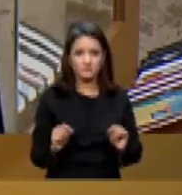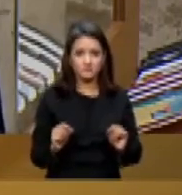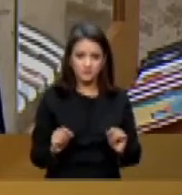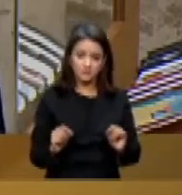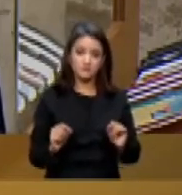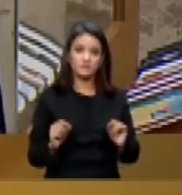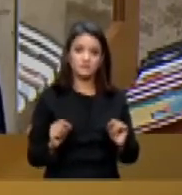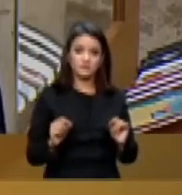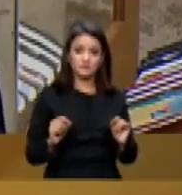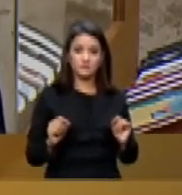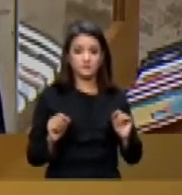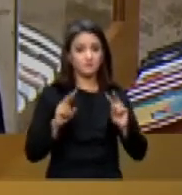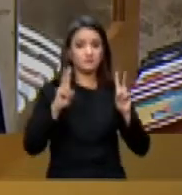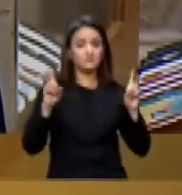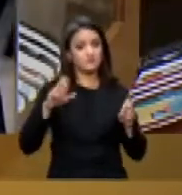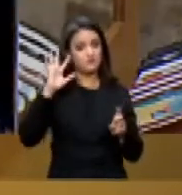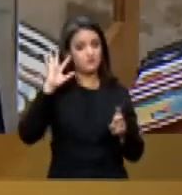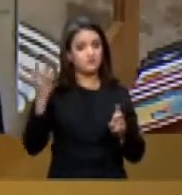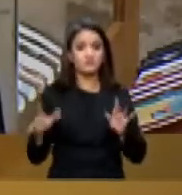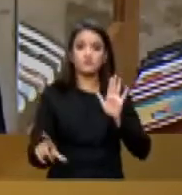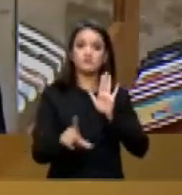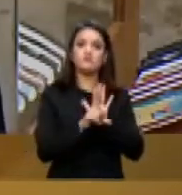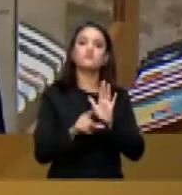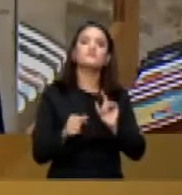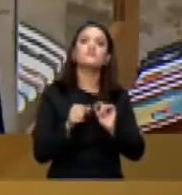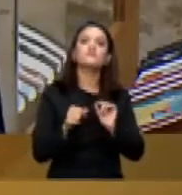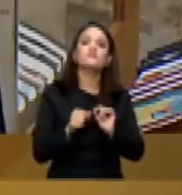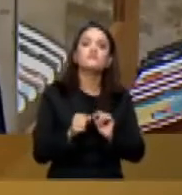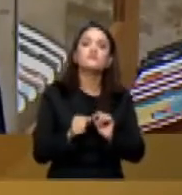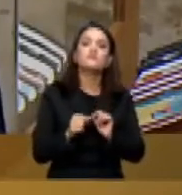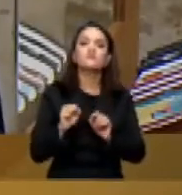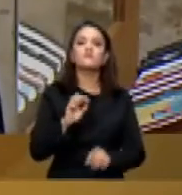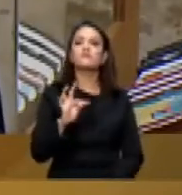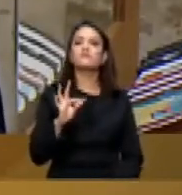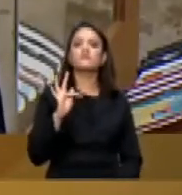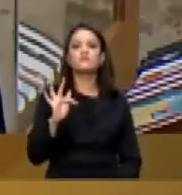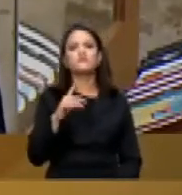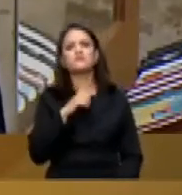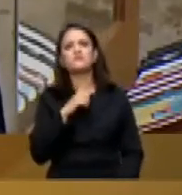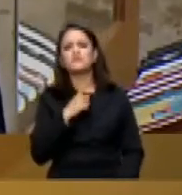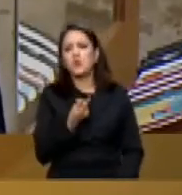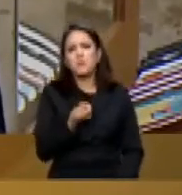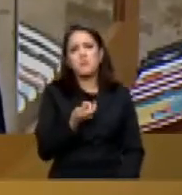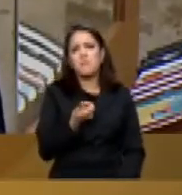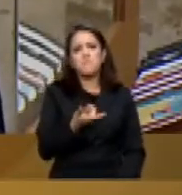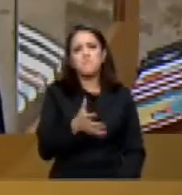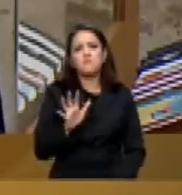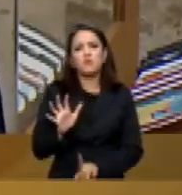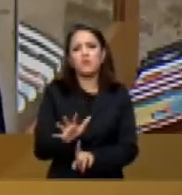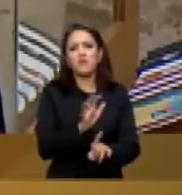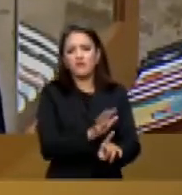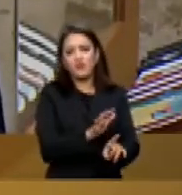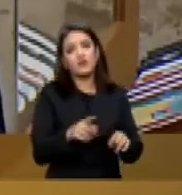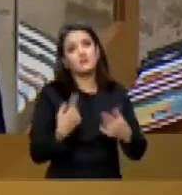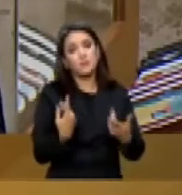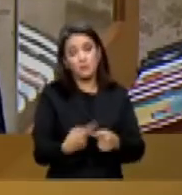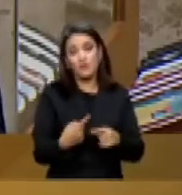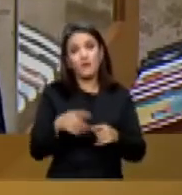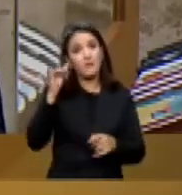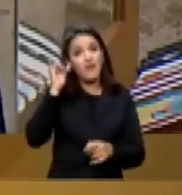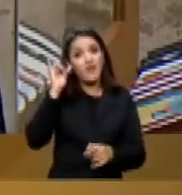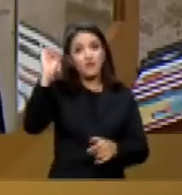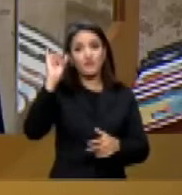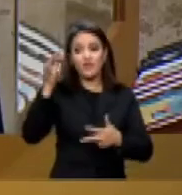do legislador, direciona a Suprema Corte a uma intervenção mínima, sob pena do Judiciário substituir, como